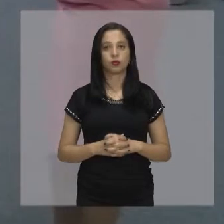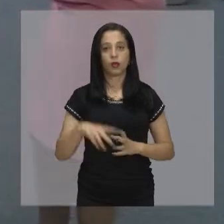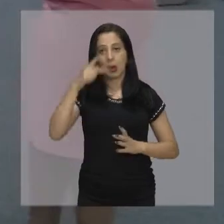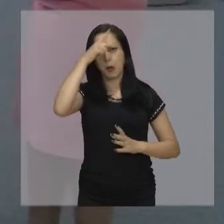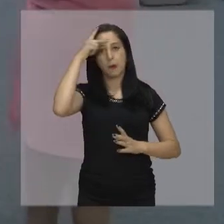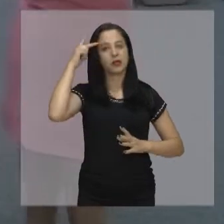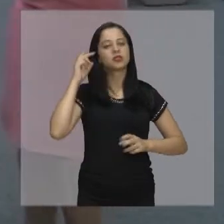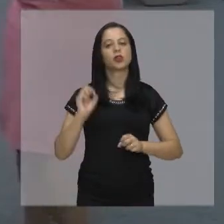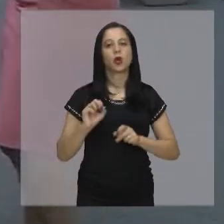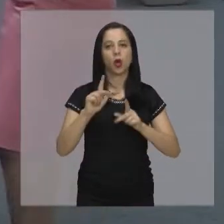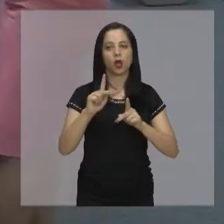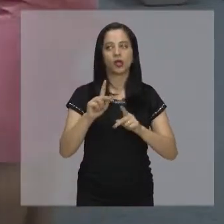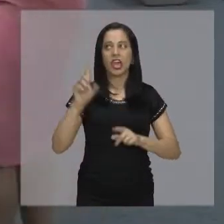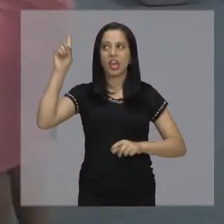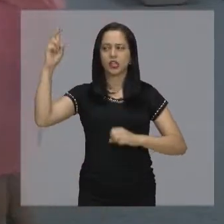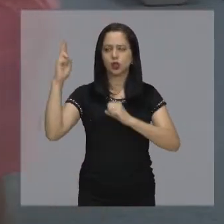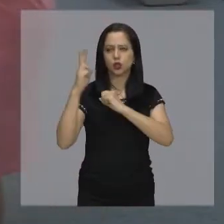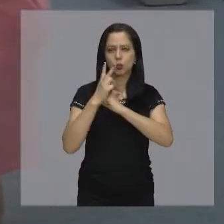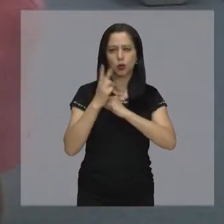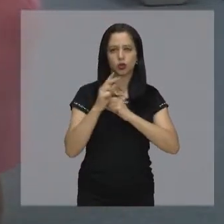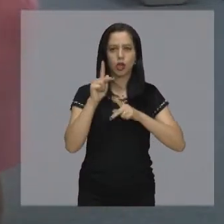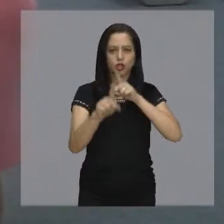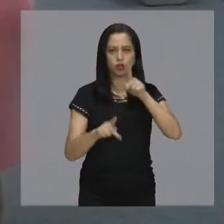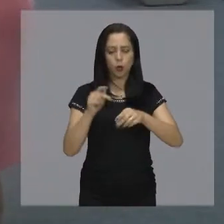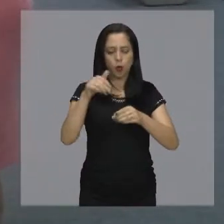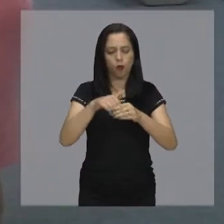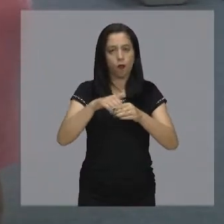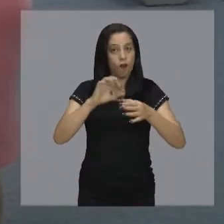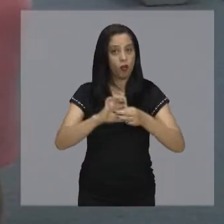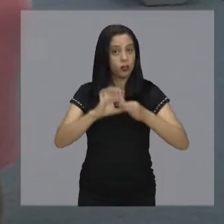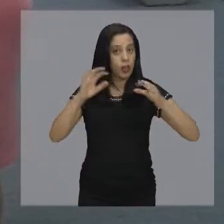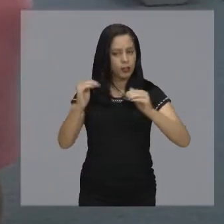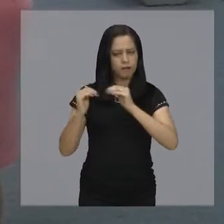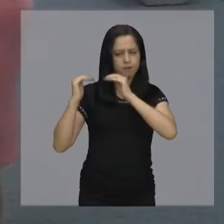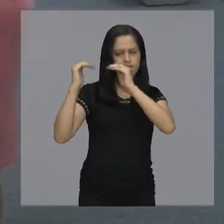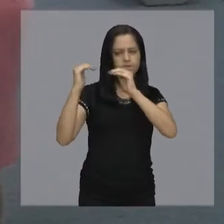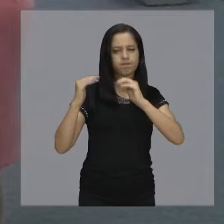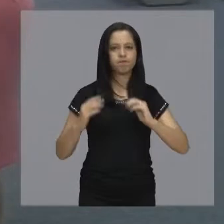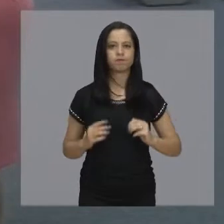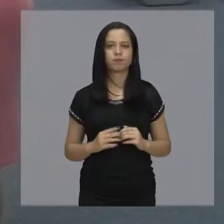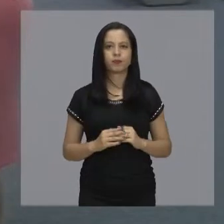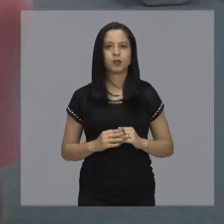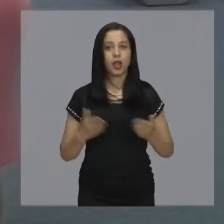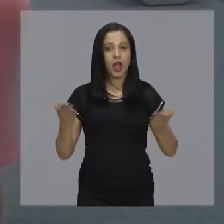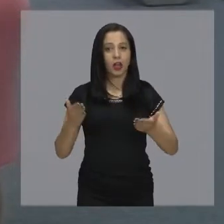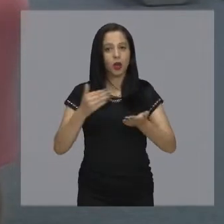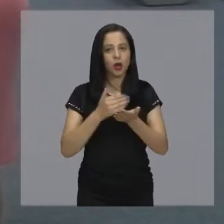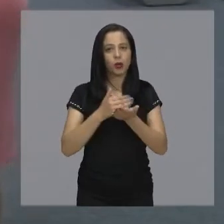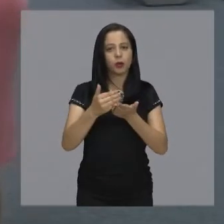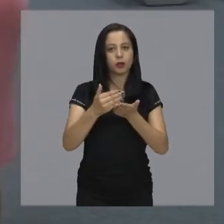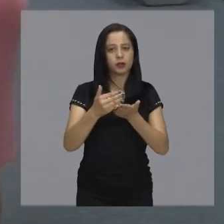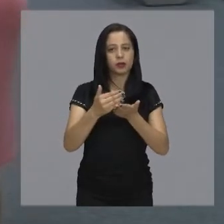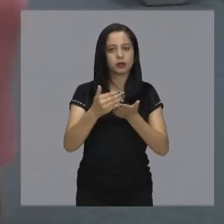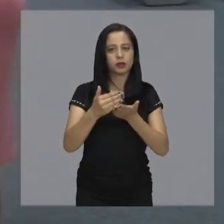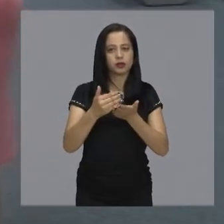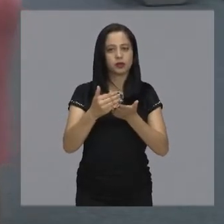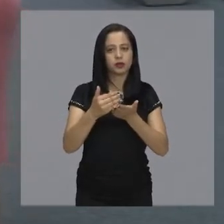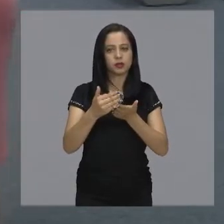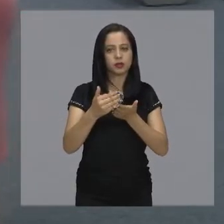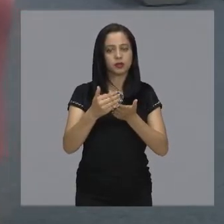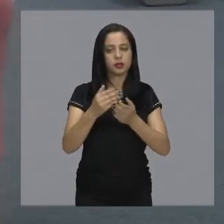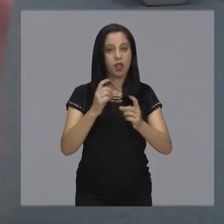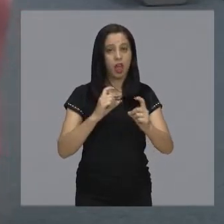número legal e sob a proteção de Deus, e lembrando que todo poder emana do povo, declaro aberta